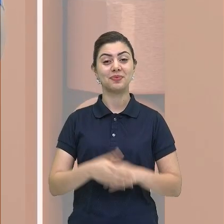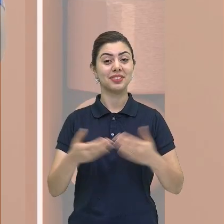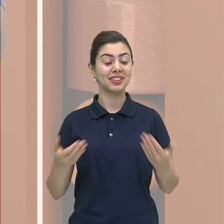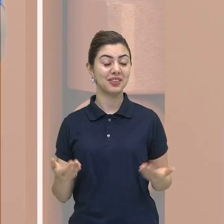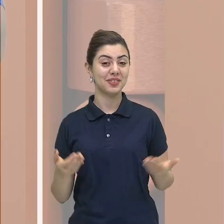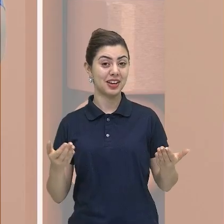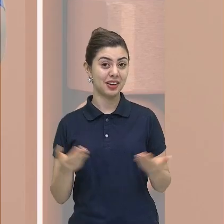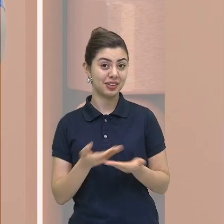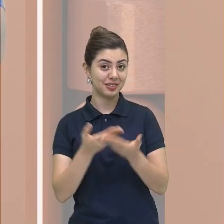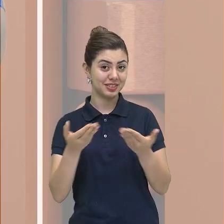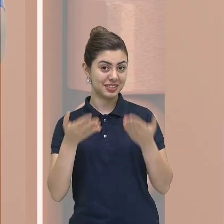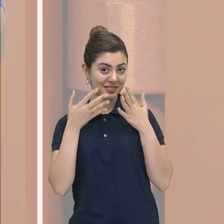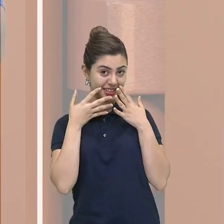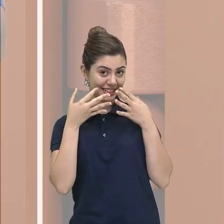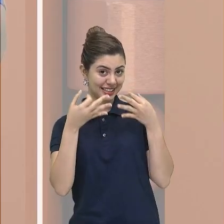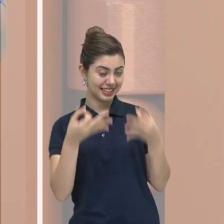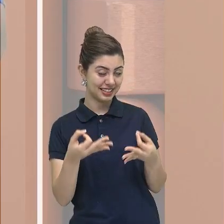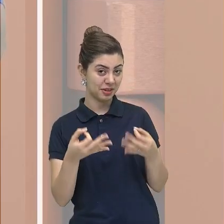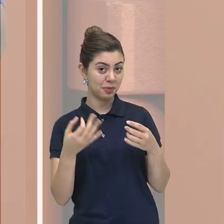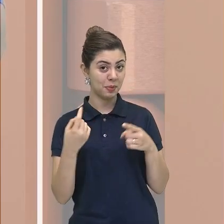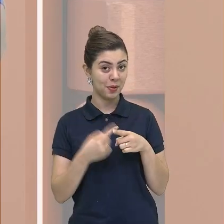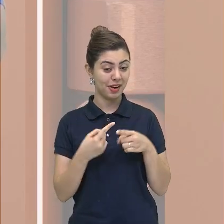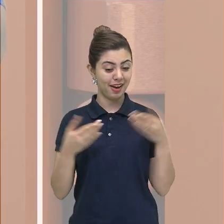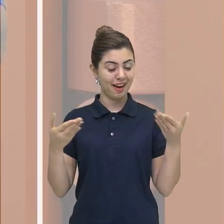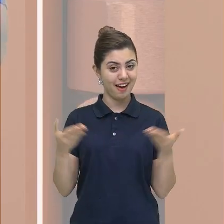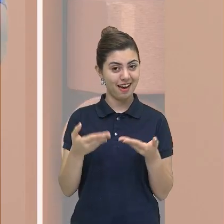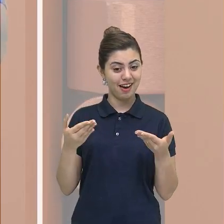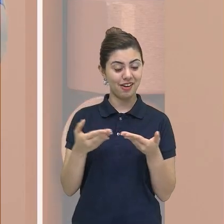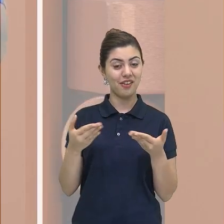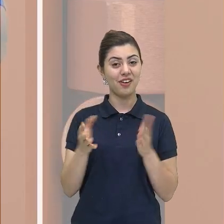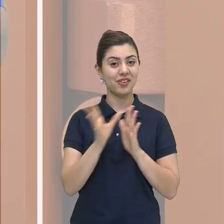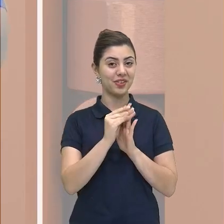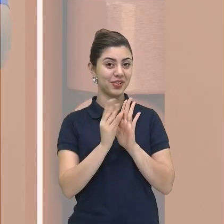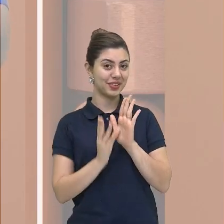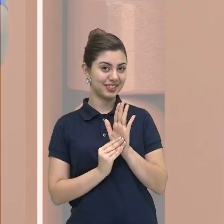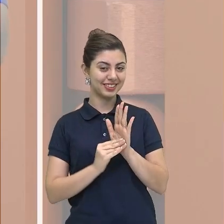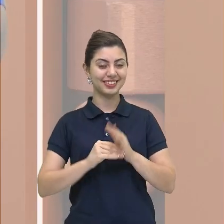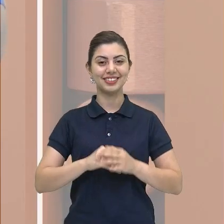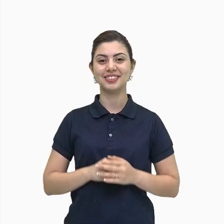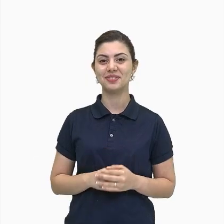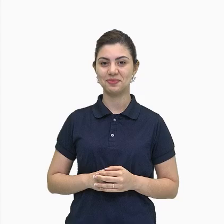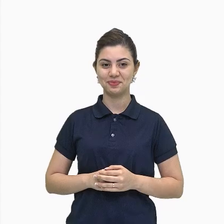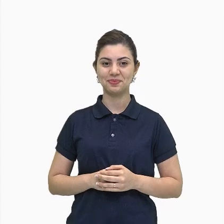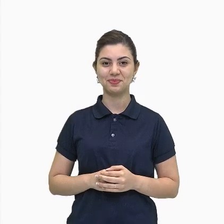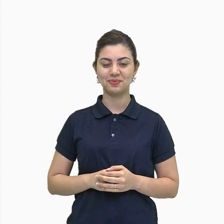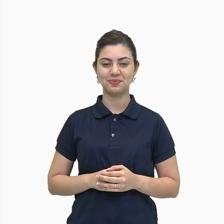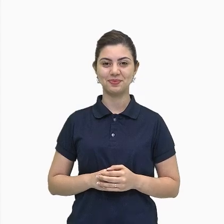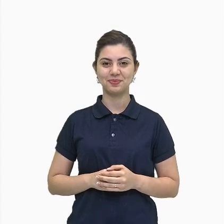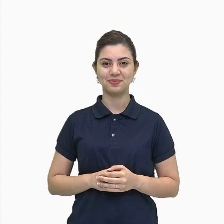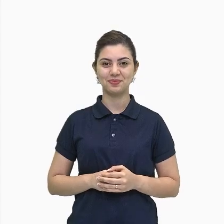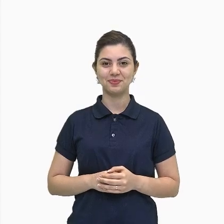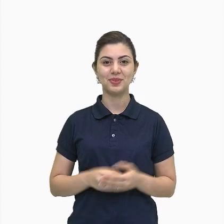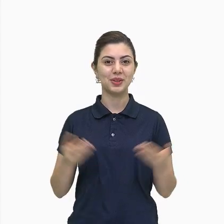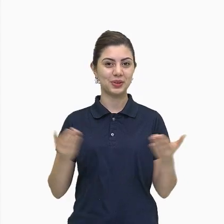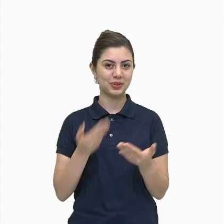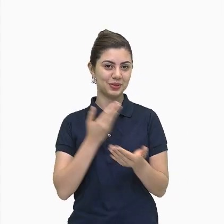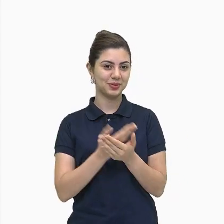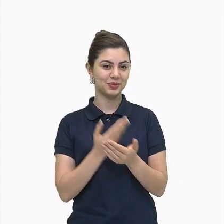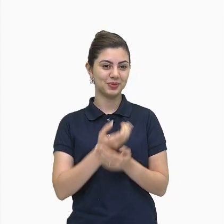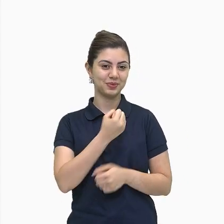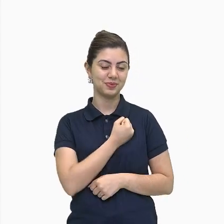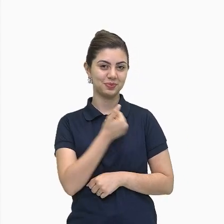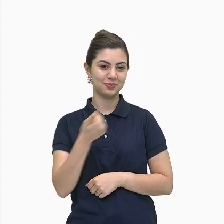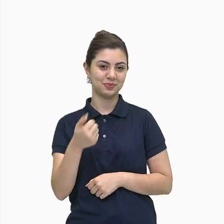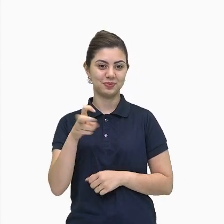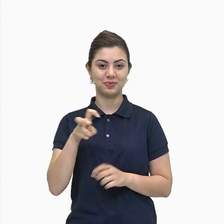ficar atento, porque agora eu vou trazer para você o que vamos verificar na nossa aula de hoje. Então, na nossa aula de número 15,